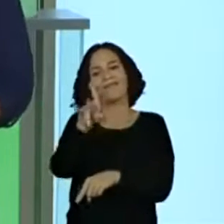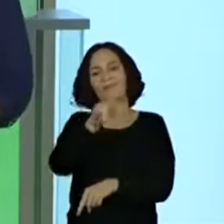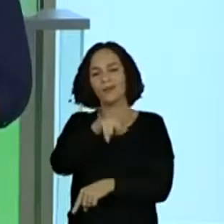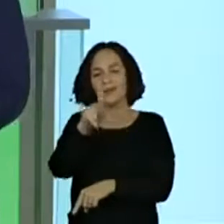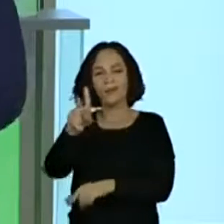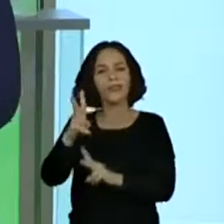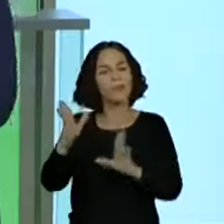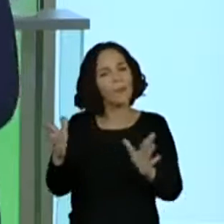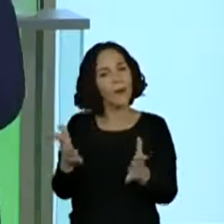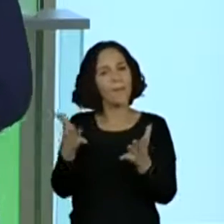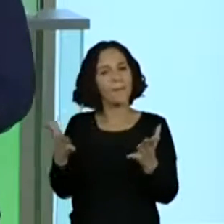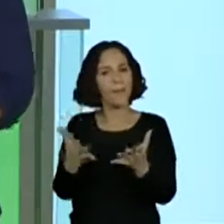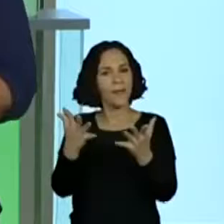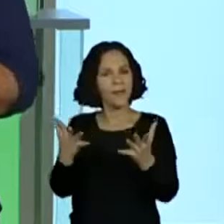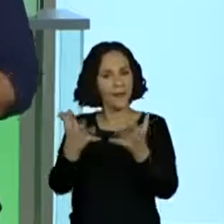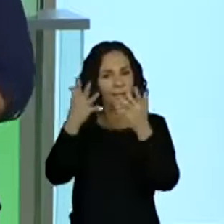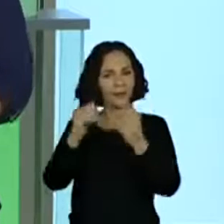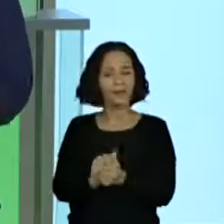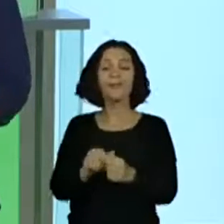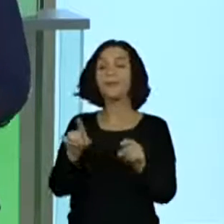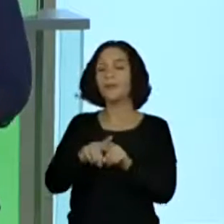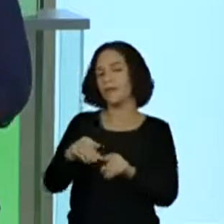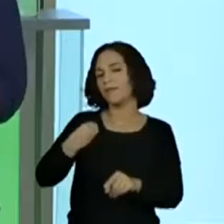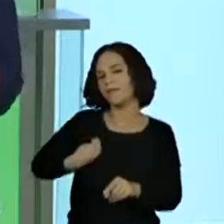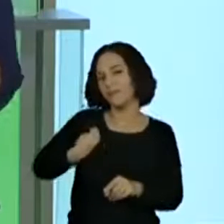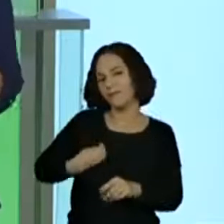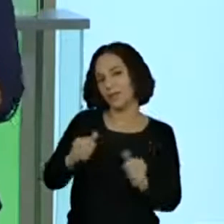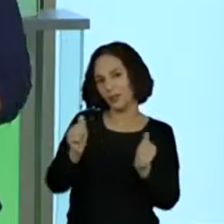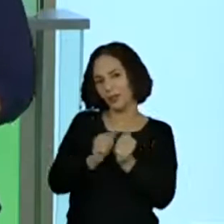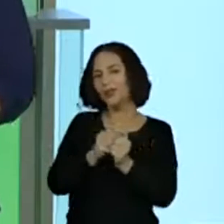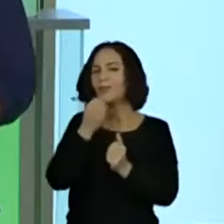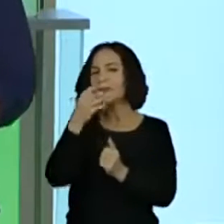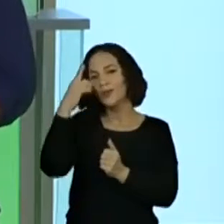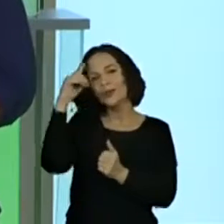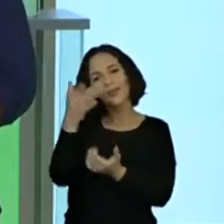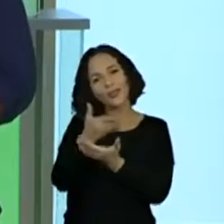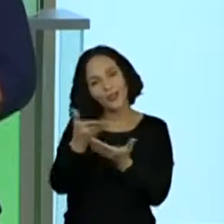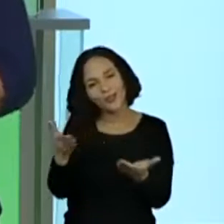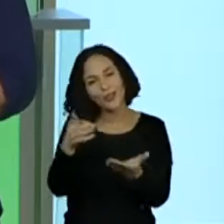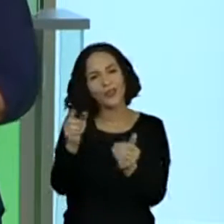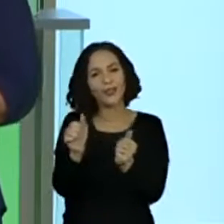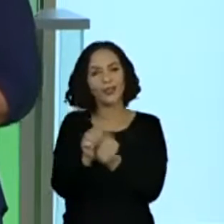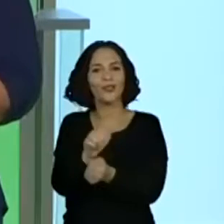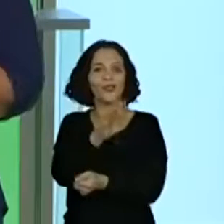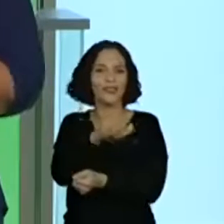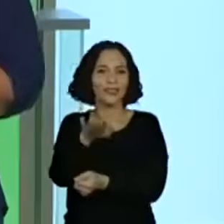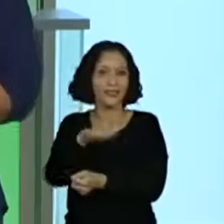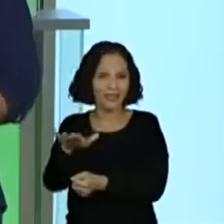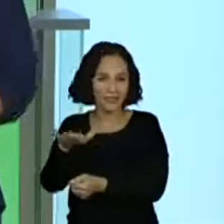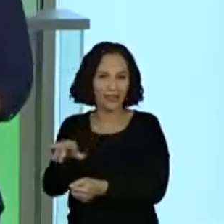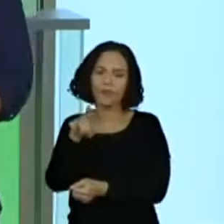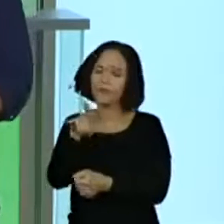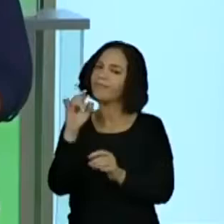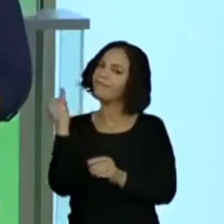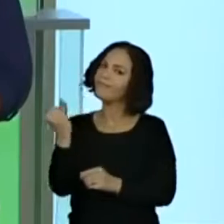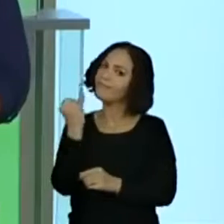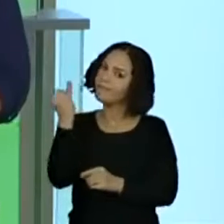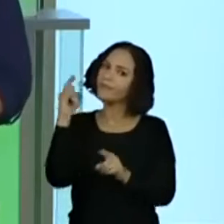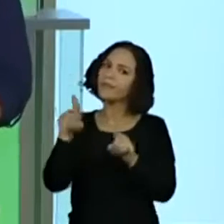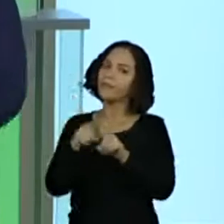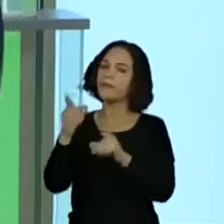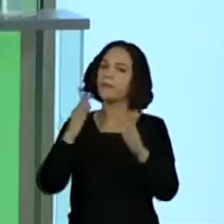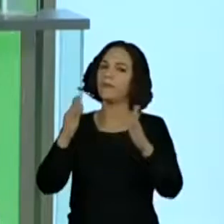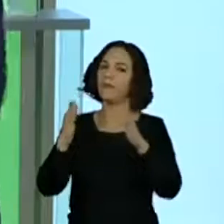estão sempre nos incentivando, né, e participando aqui com a gente. Bom dia para você que está aí junto com os pequenos. Você é muito importante também